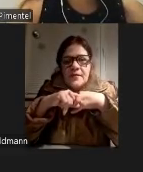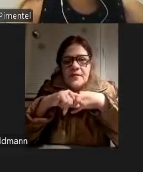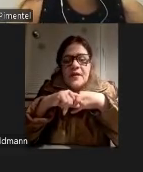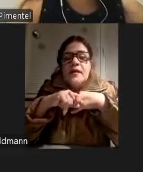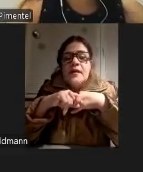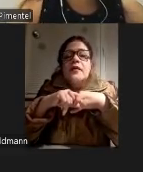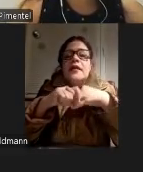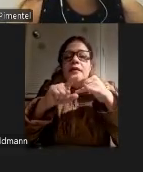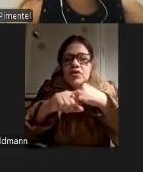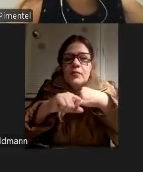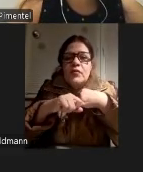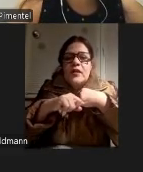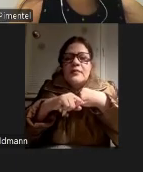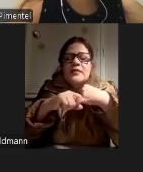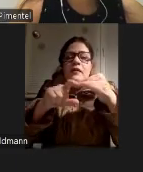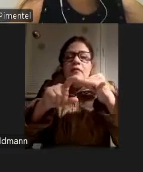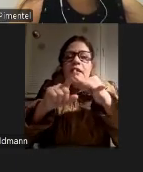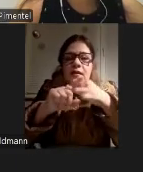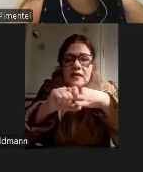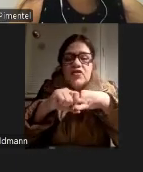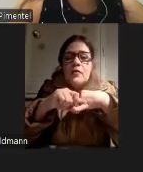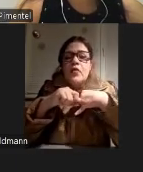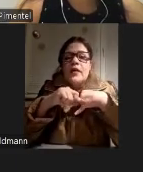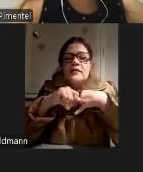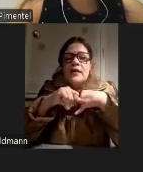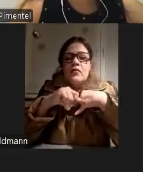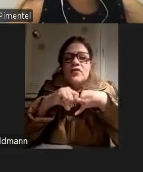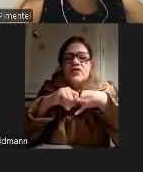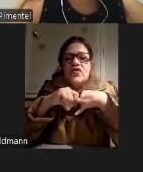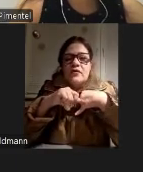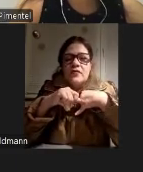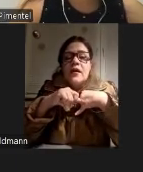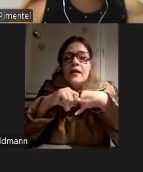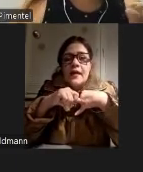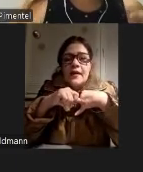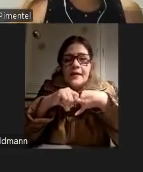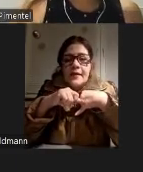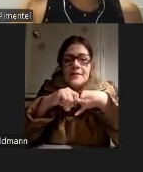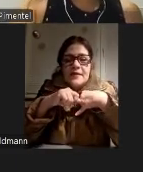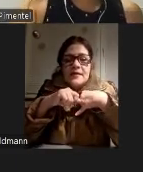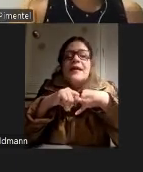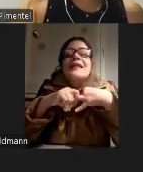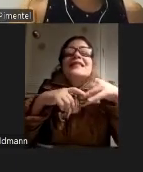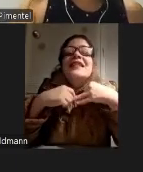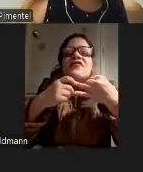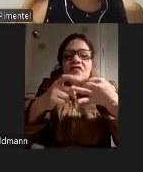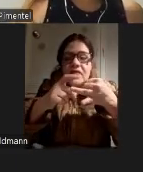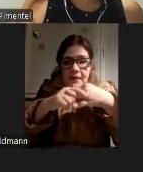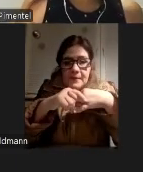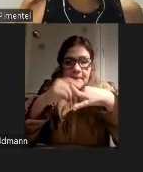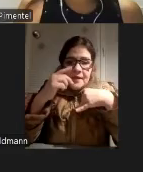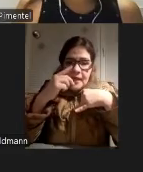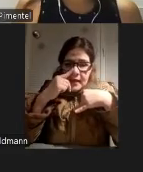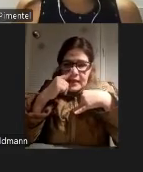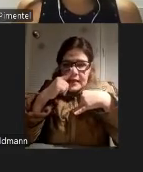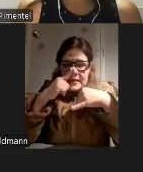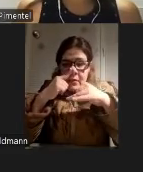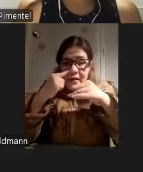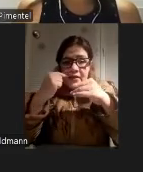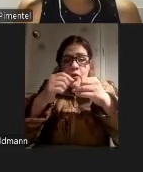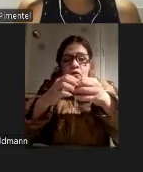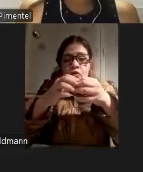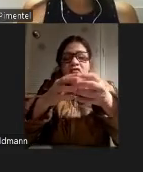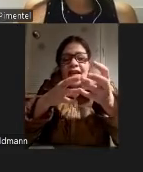incha. Então, ele incha por depressão, ele incha porque ele está com oxigênio e ele se inflama. E